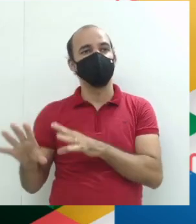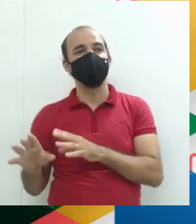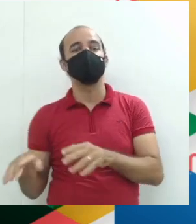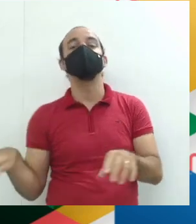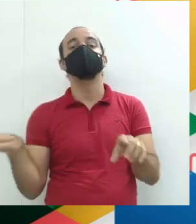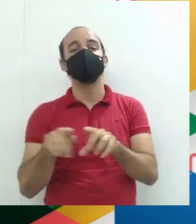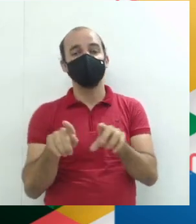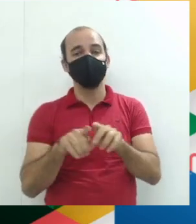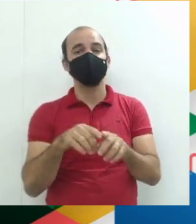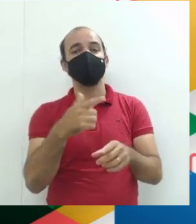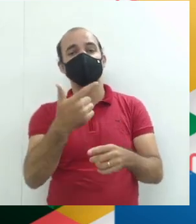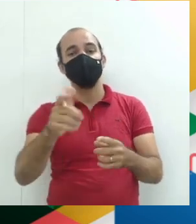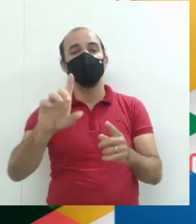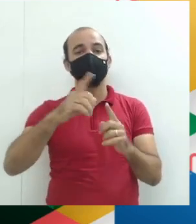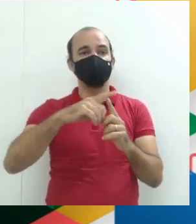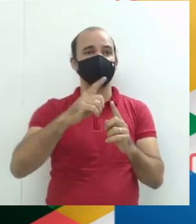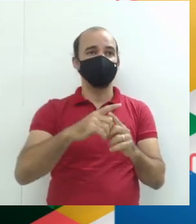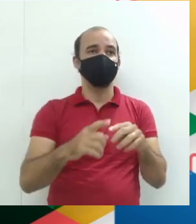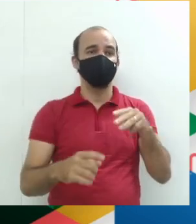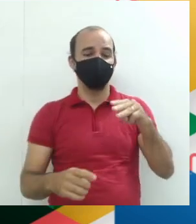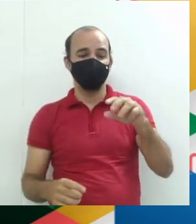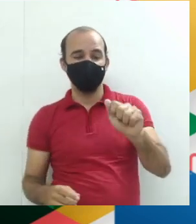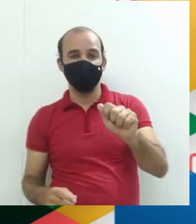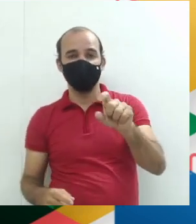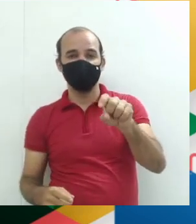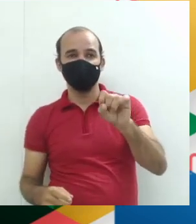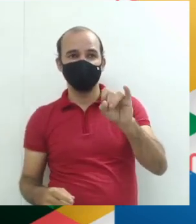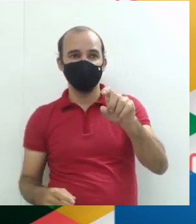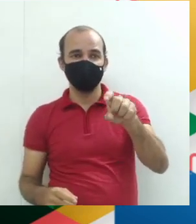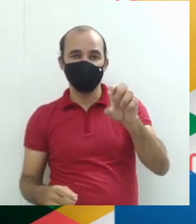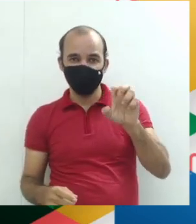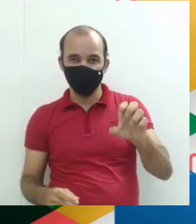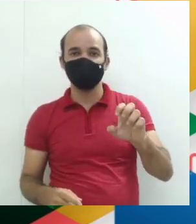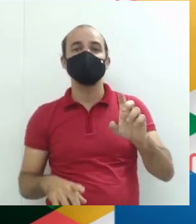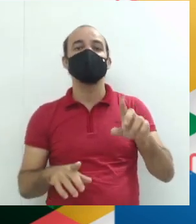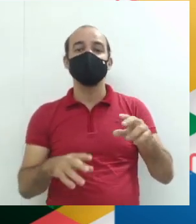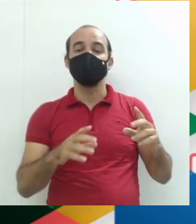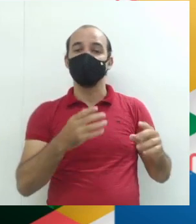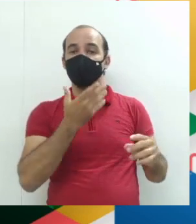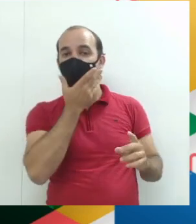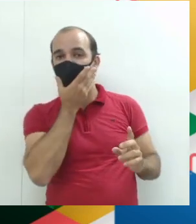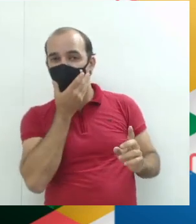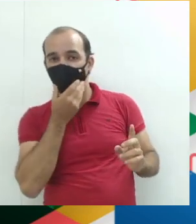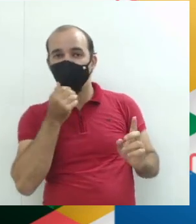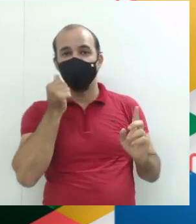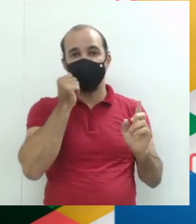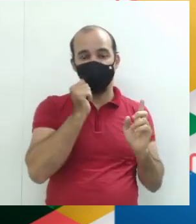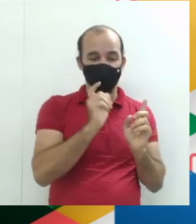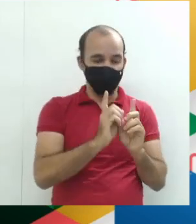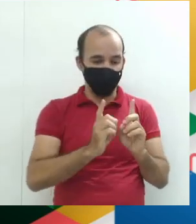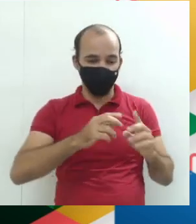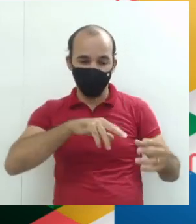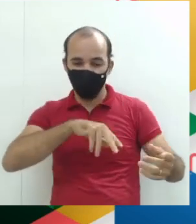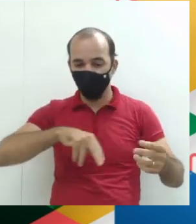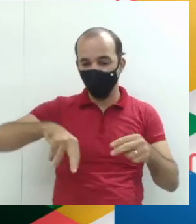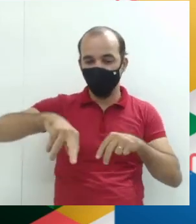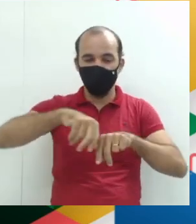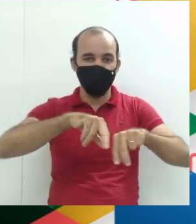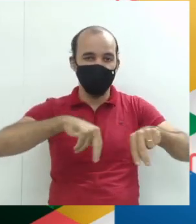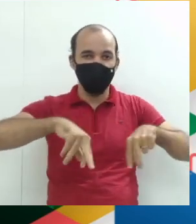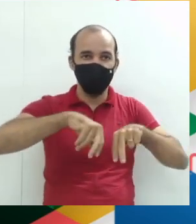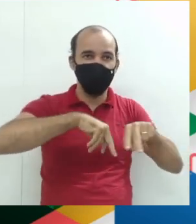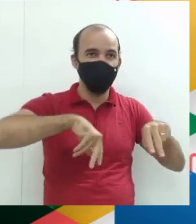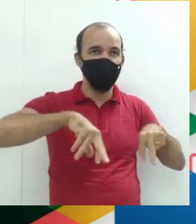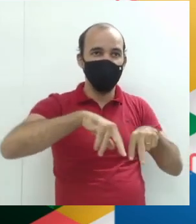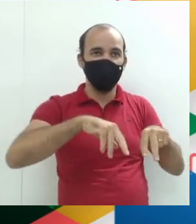o machixe, que se destacou também como dança, que era uma dança de casal, também dança de salão. E na última foto aí